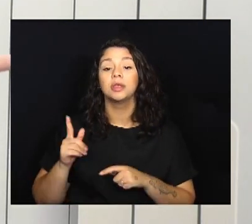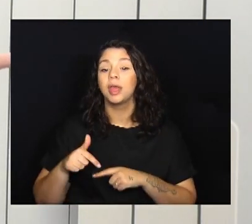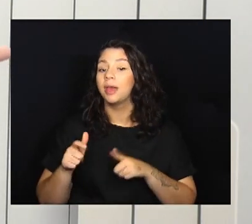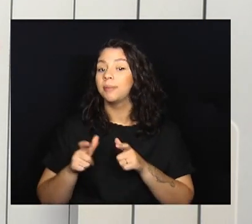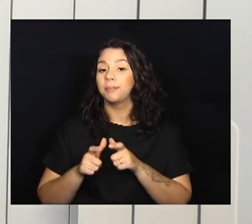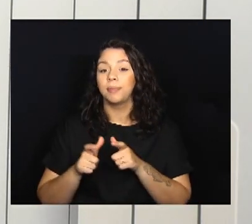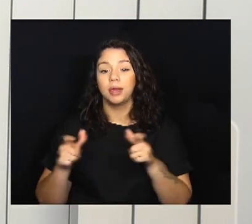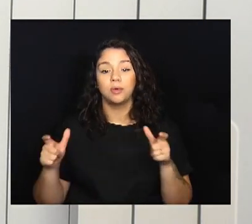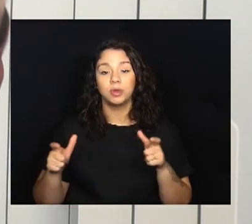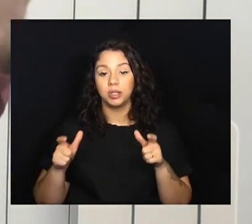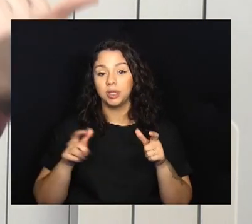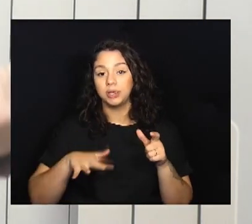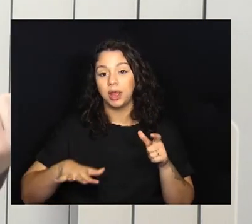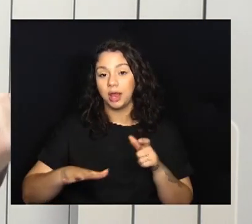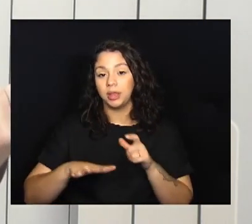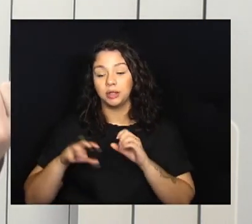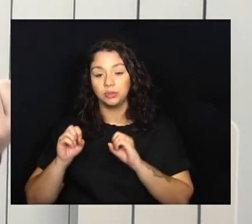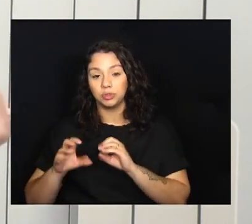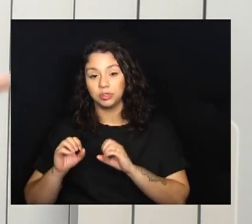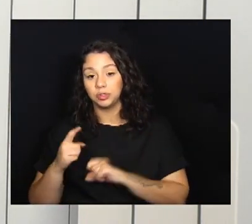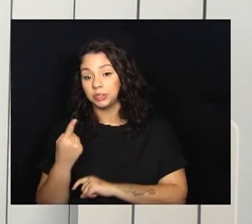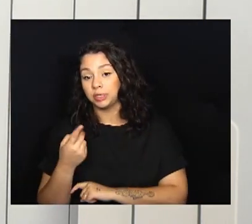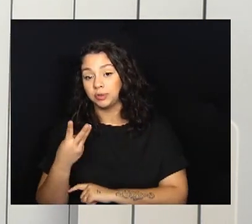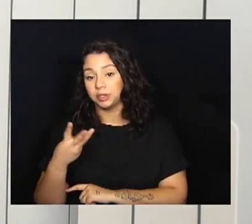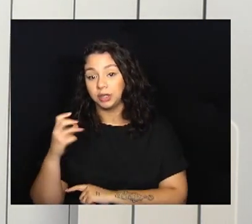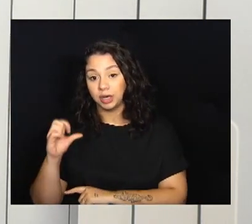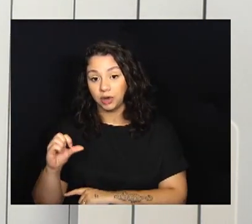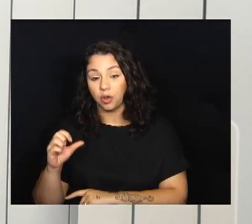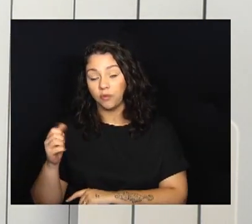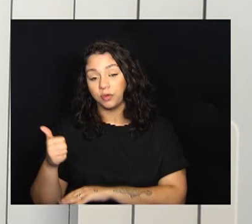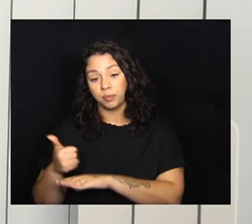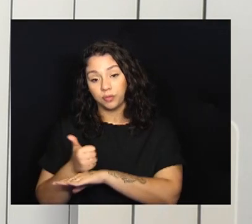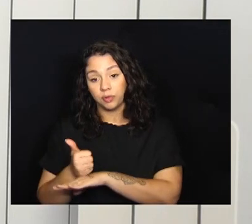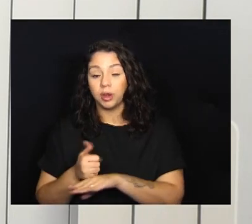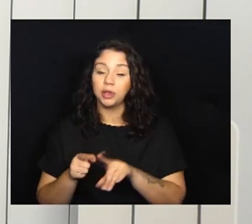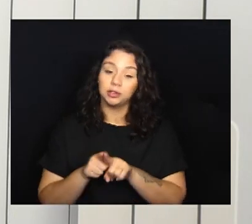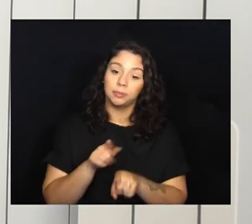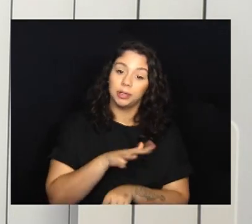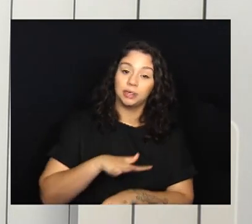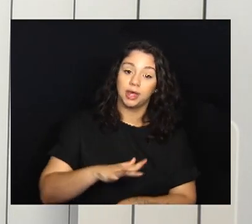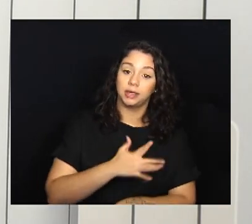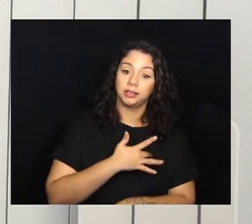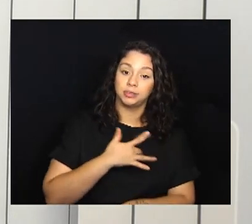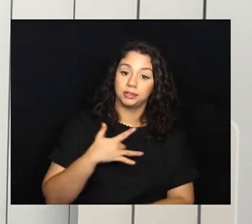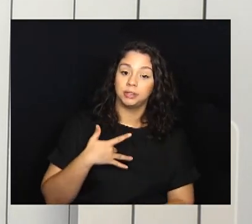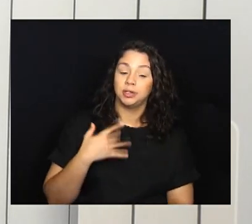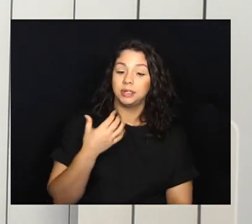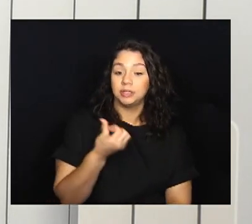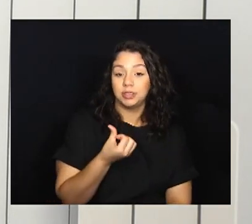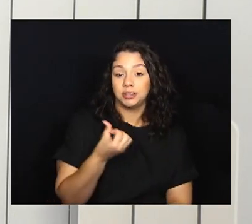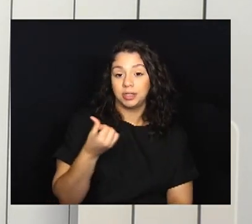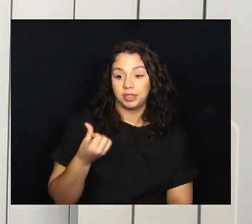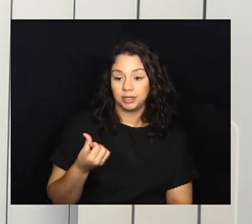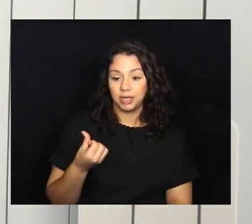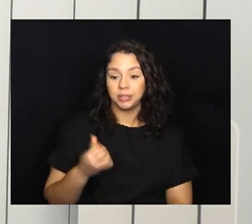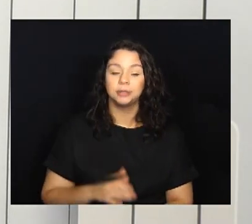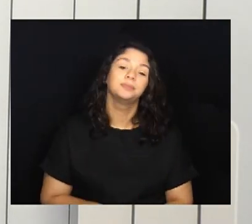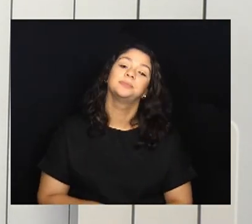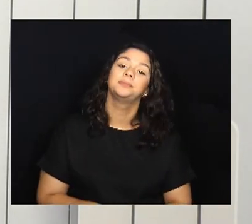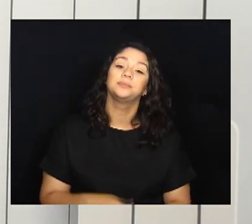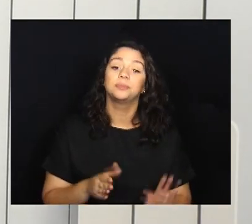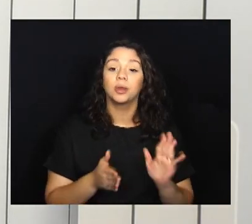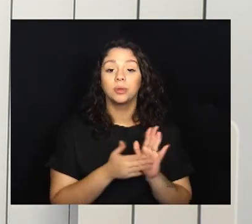maioria da educação, 139 profissionais, e também na área da saúde, com 66. A iniciativa